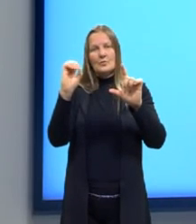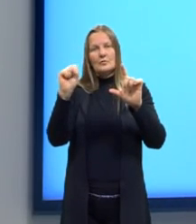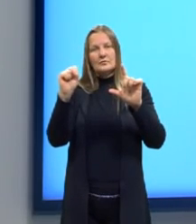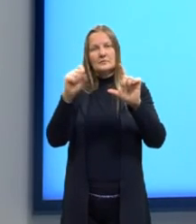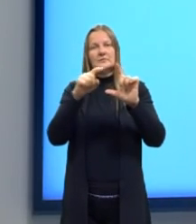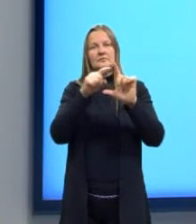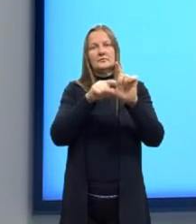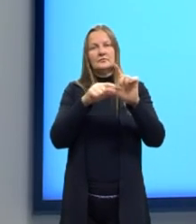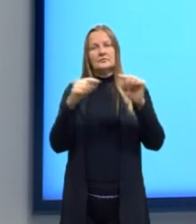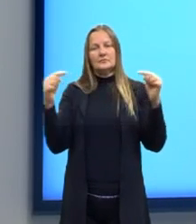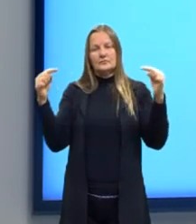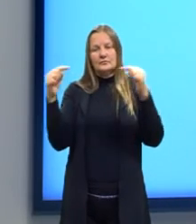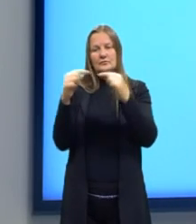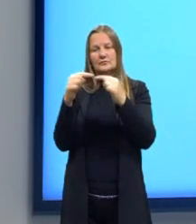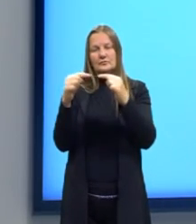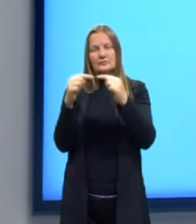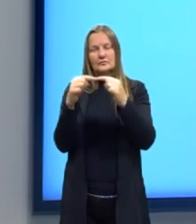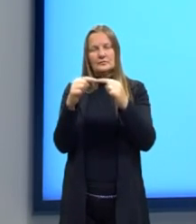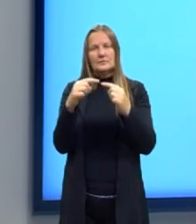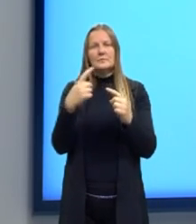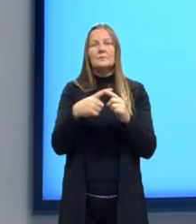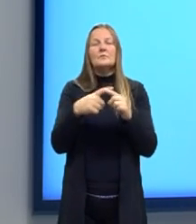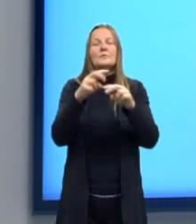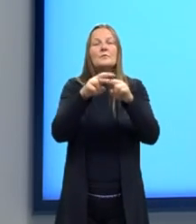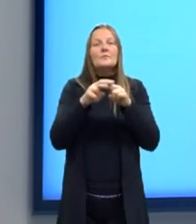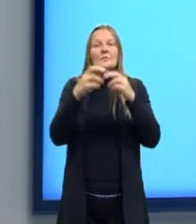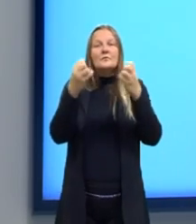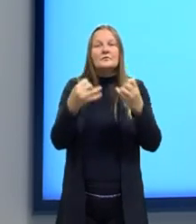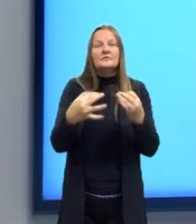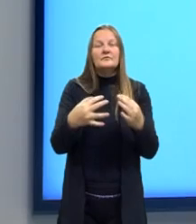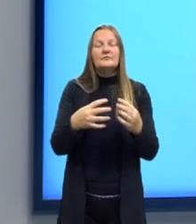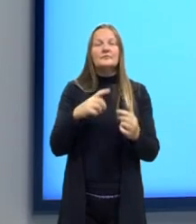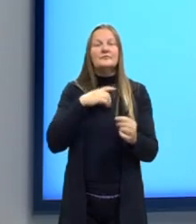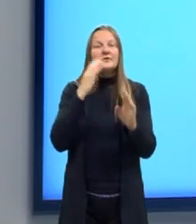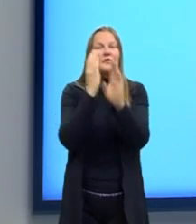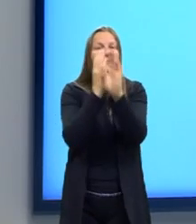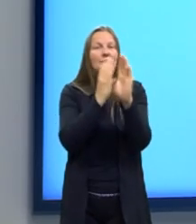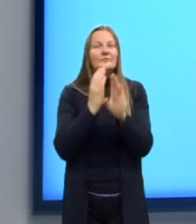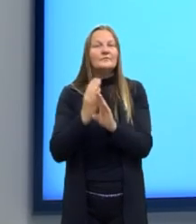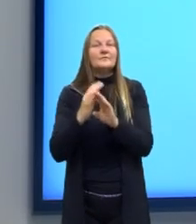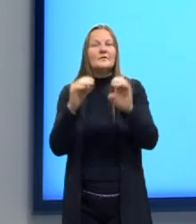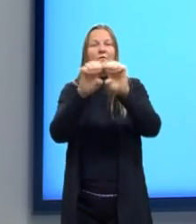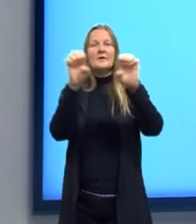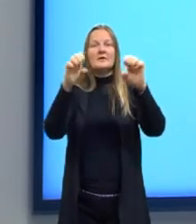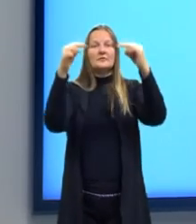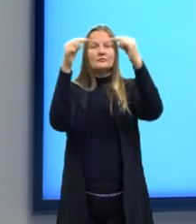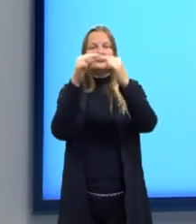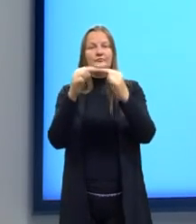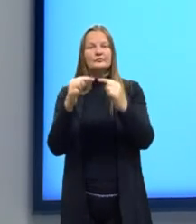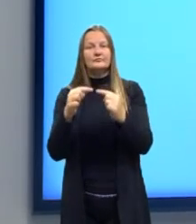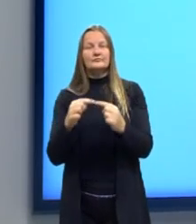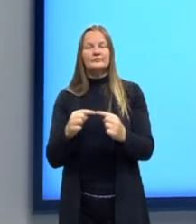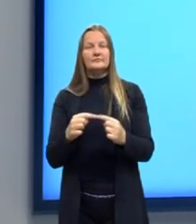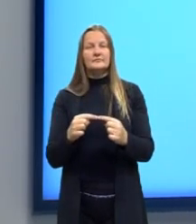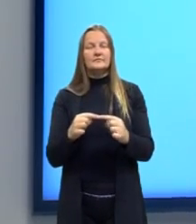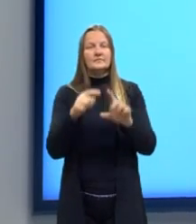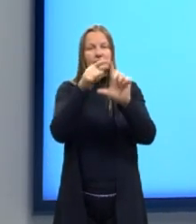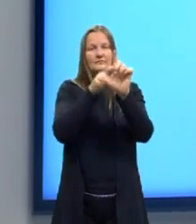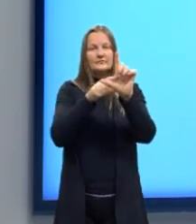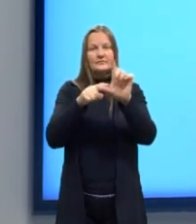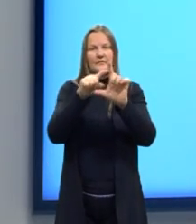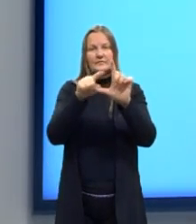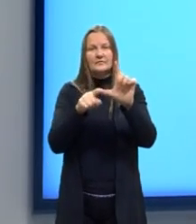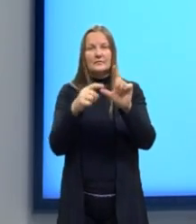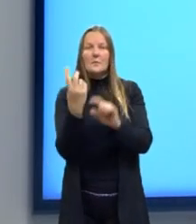congruentes Portanto vamos ter encontrar as equações compatíveis com os ângulos que